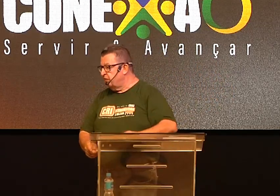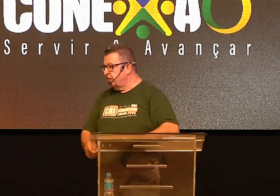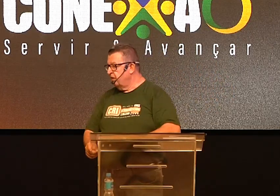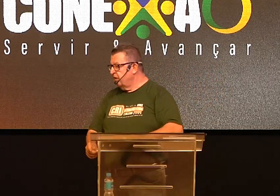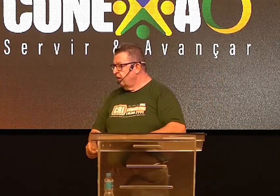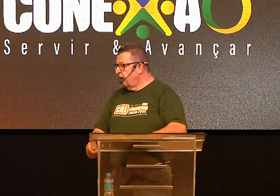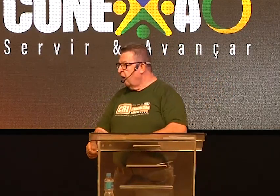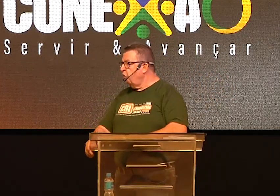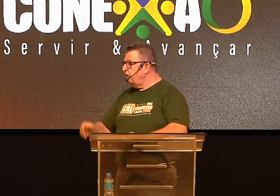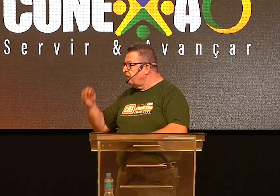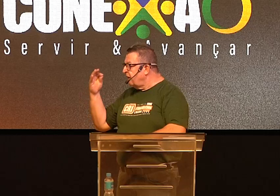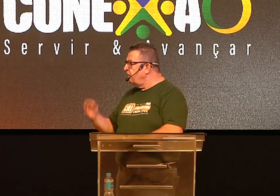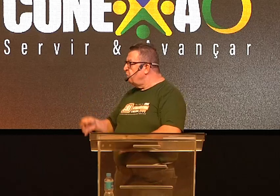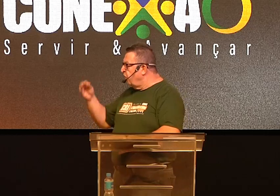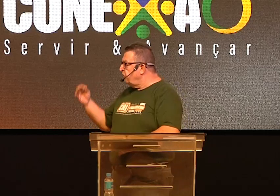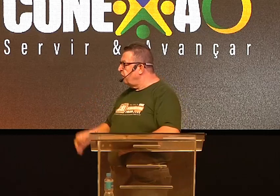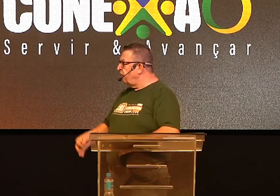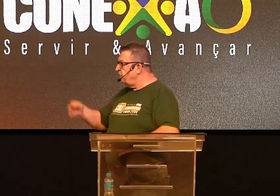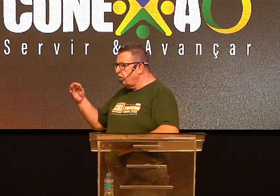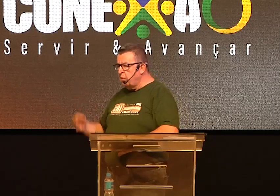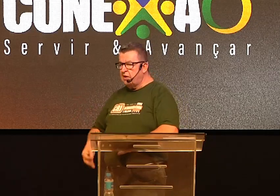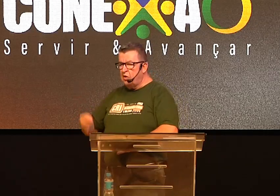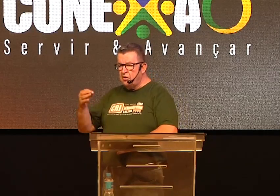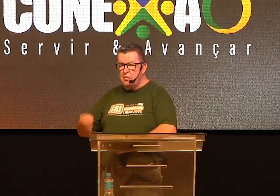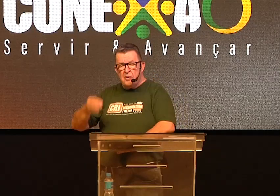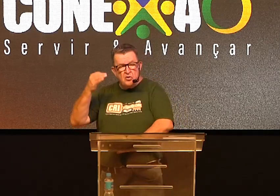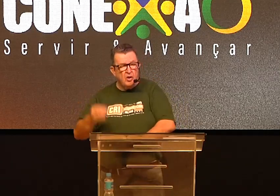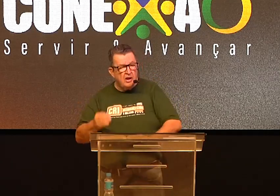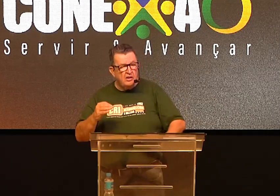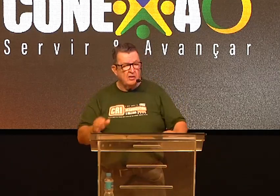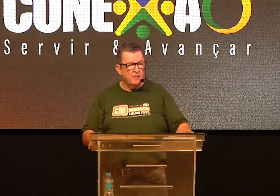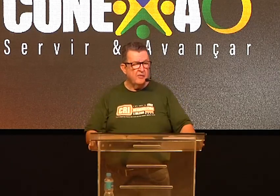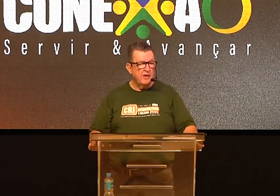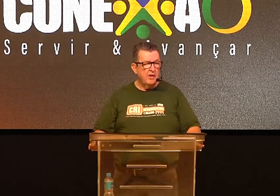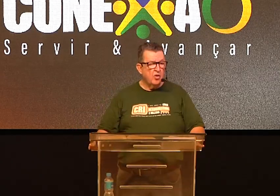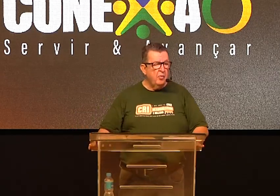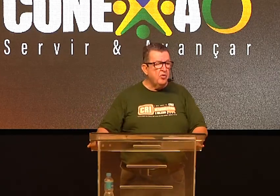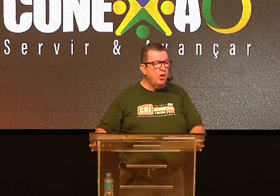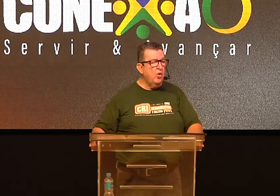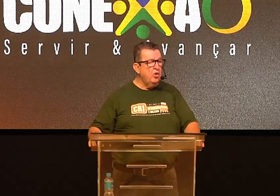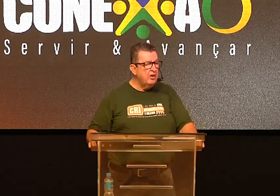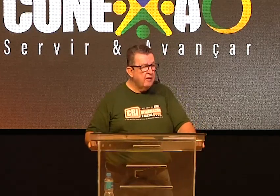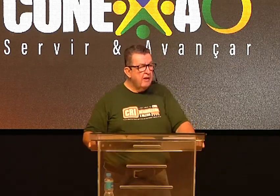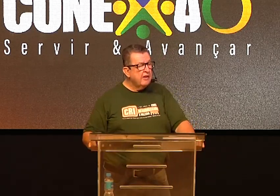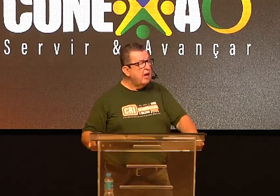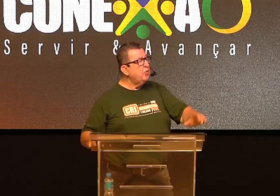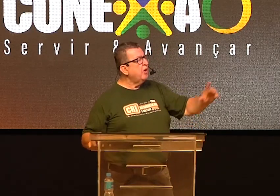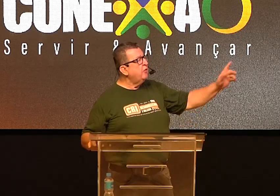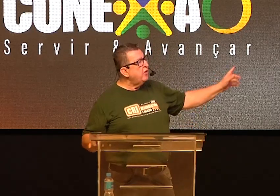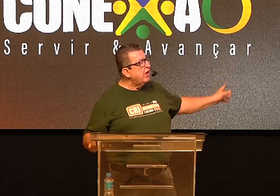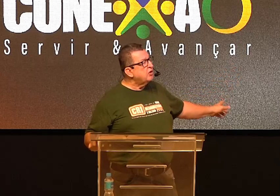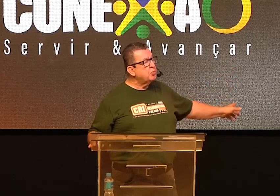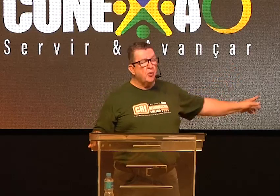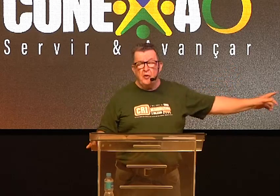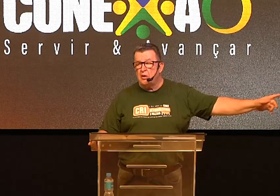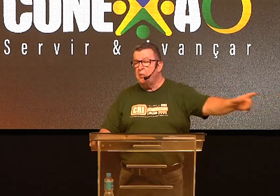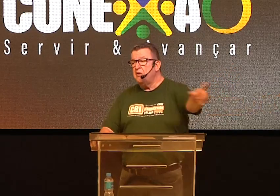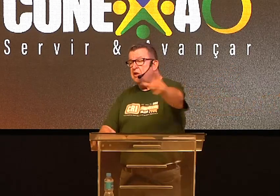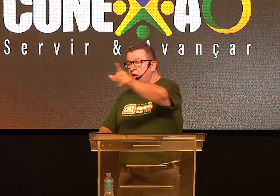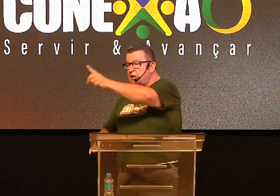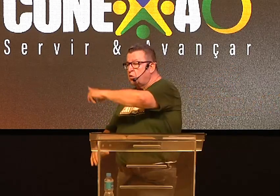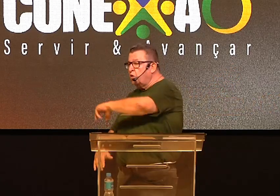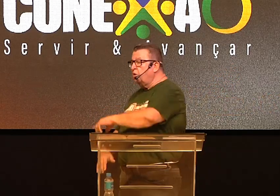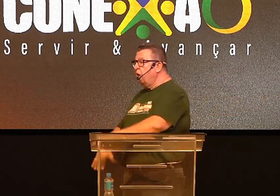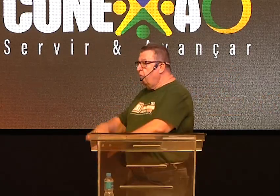relevantes. A quantidade de boas igrejas em Taubaté hoje é impressionante. Começou aonde? Quem foi que fez atos proféticos